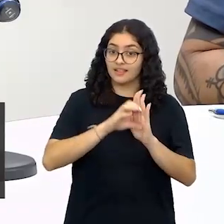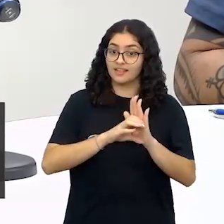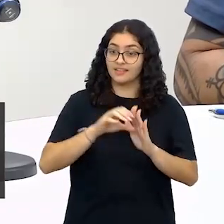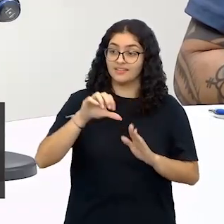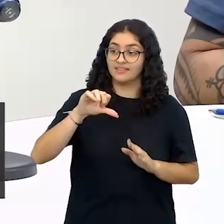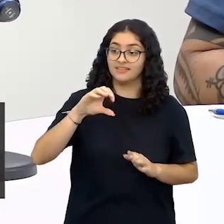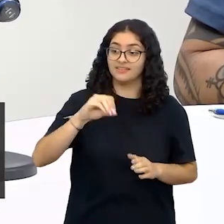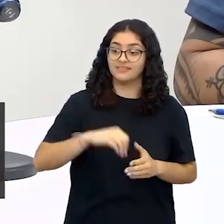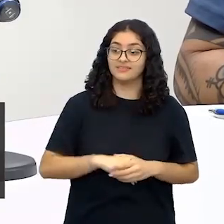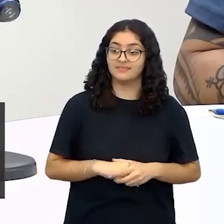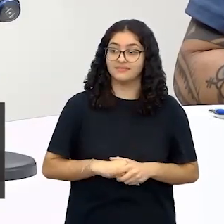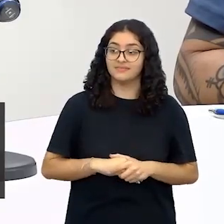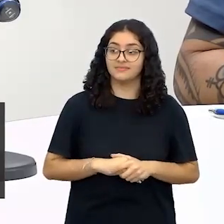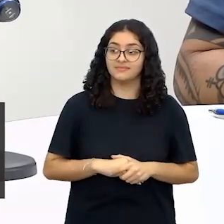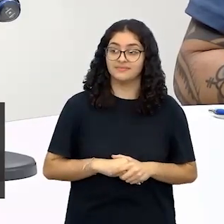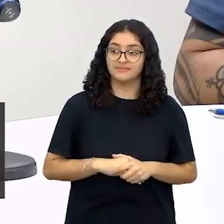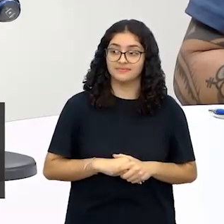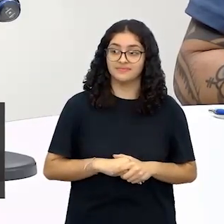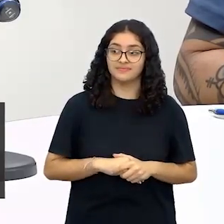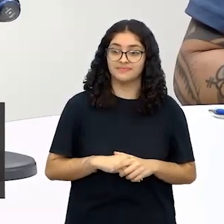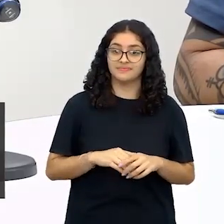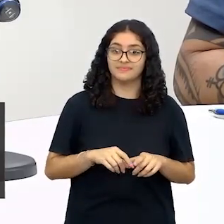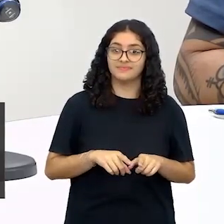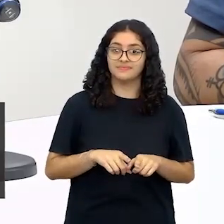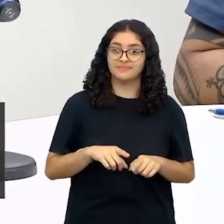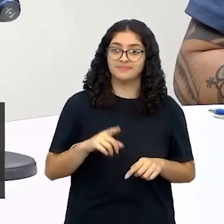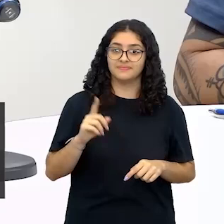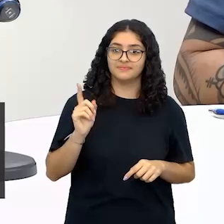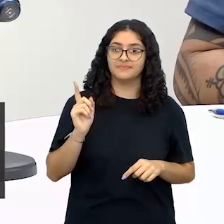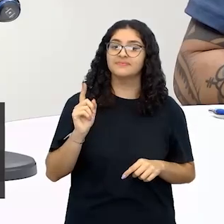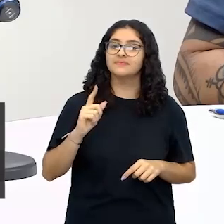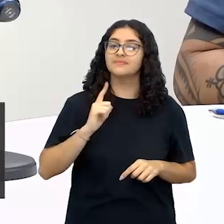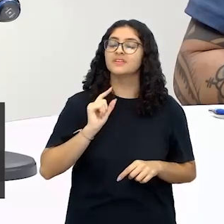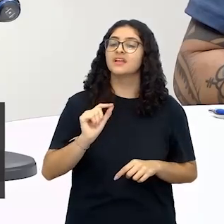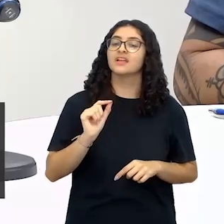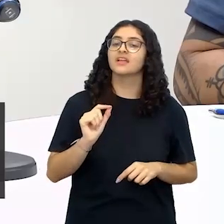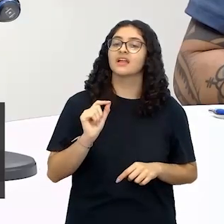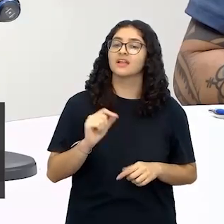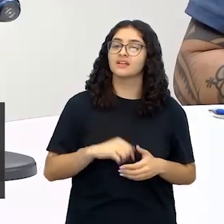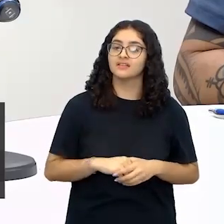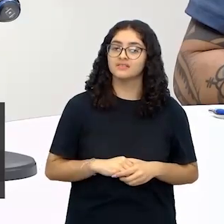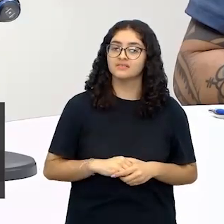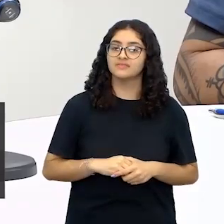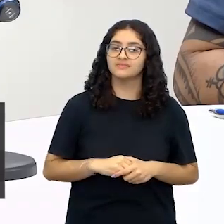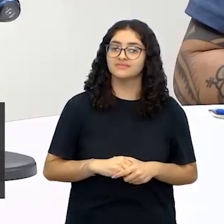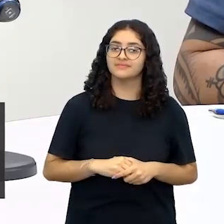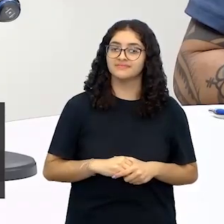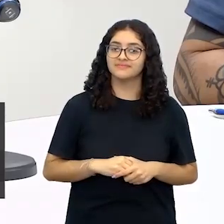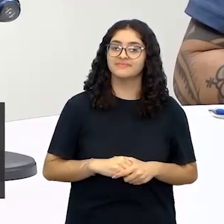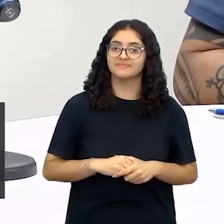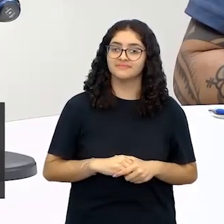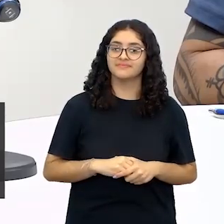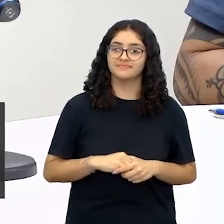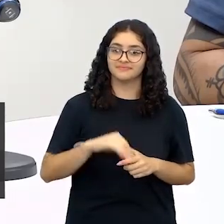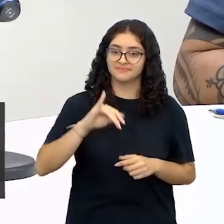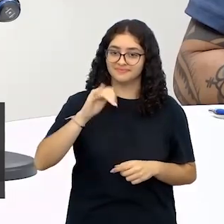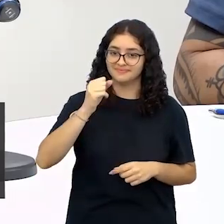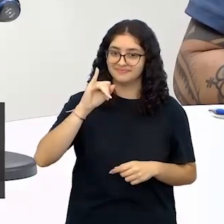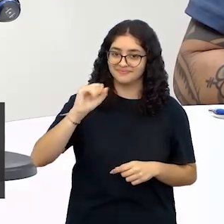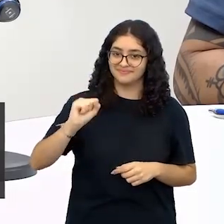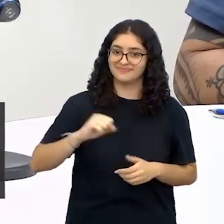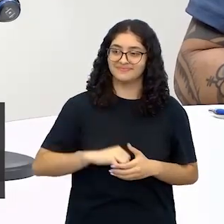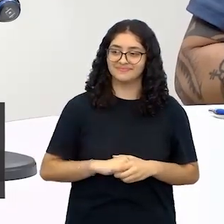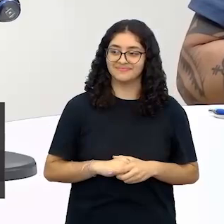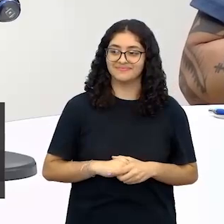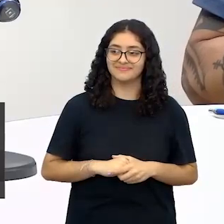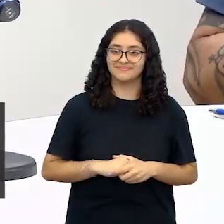o desenho universal da aprendizagem. O que é isso? A Isis e o Adriano até agora